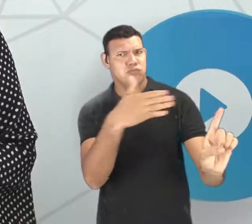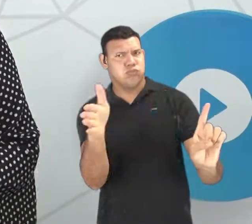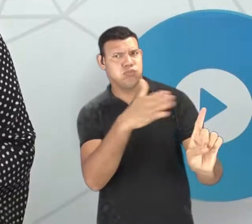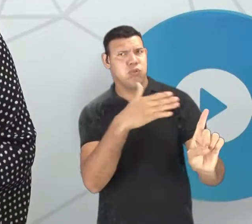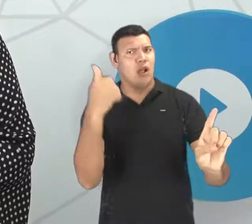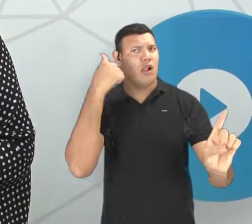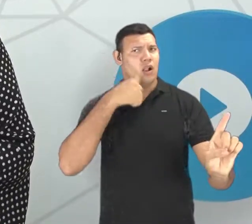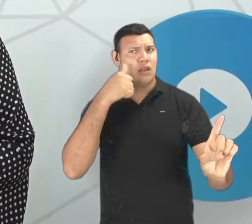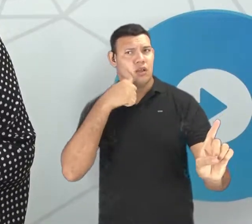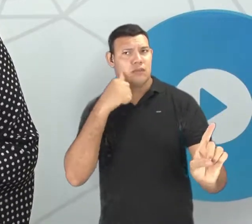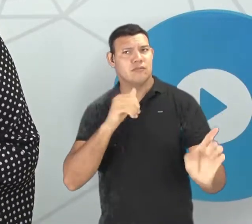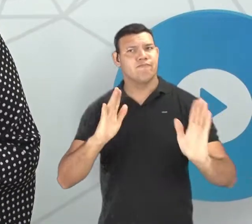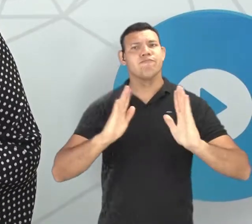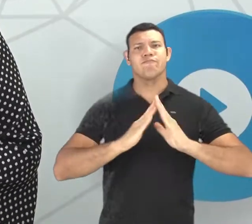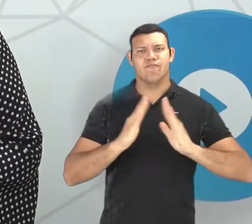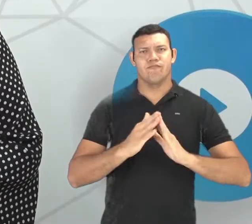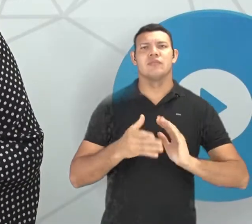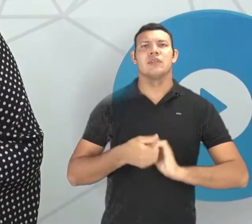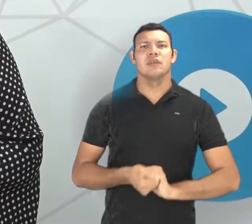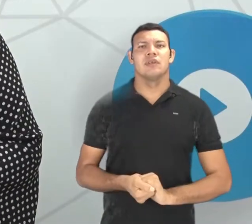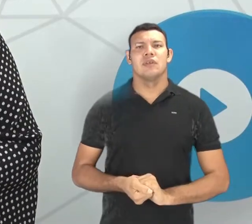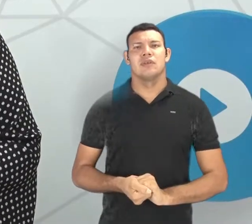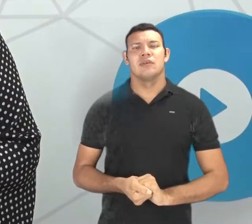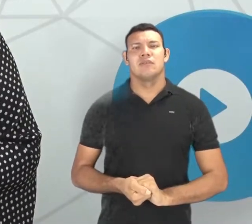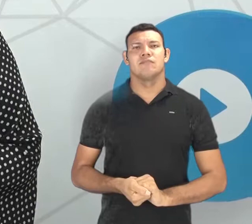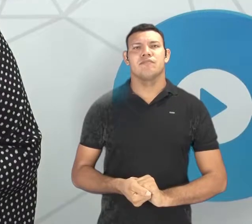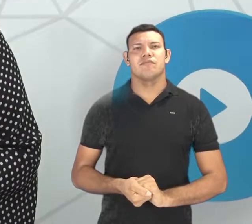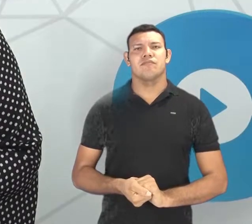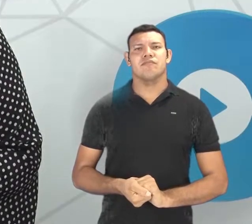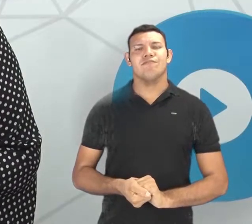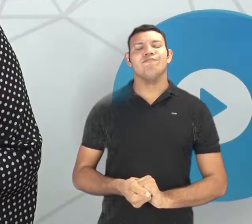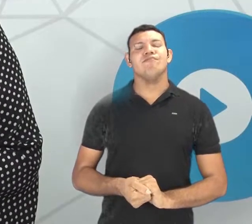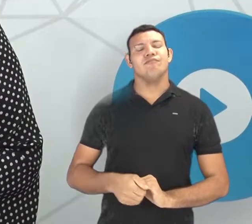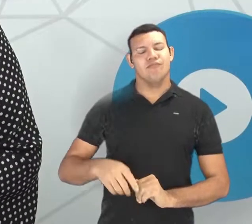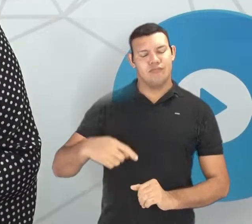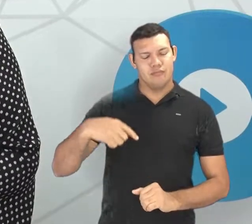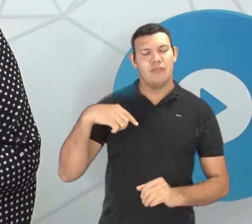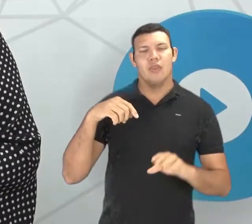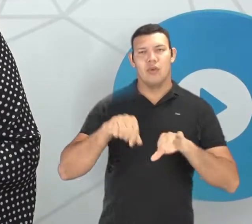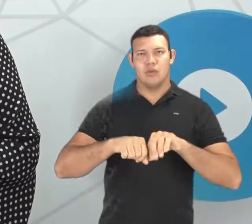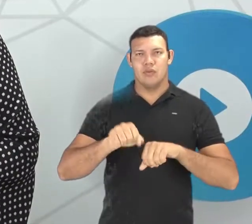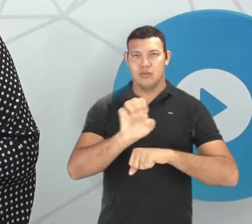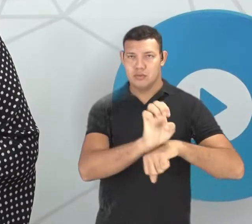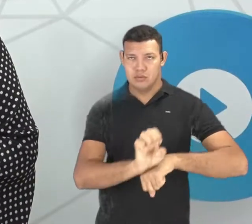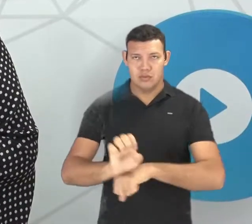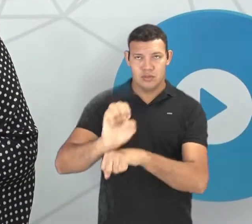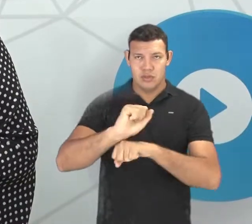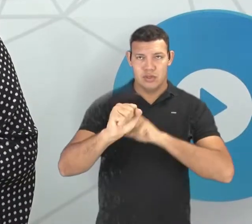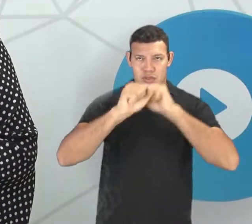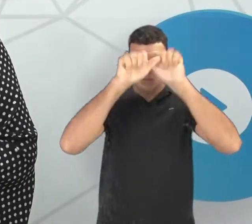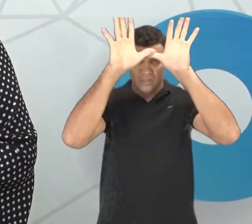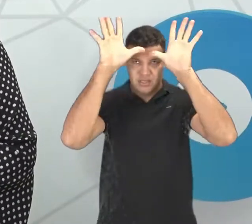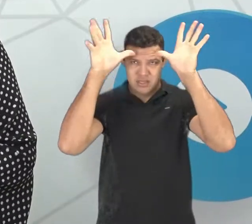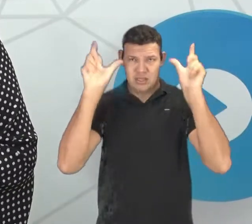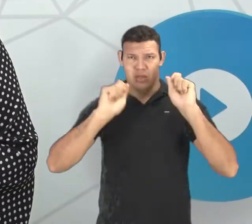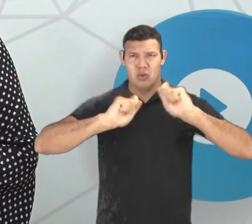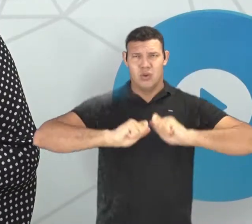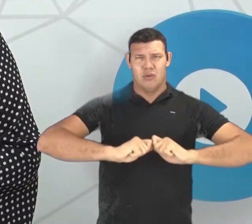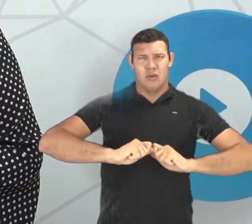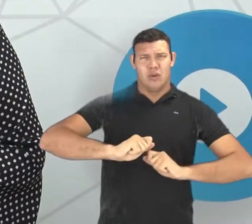violência doméstica e familiar contra a mulher. Eu dizia há pouco que somos um estado com um